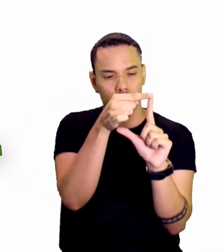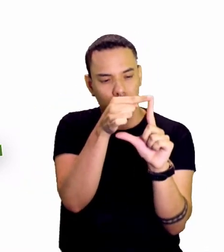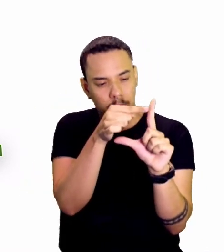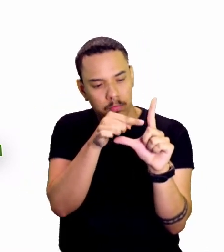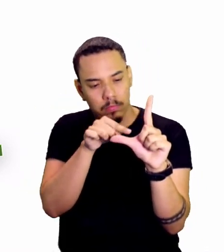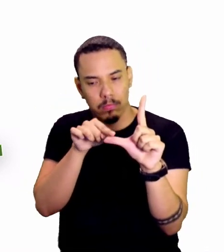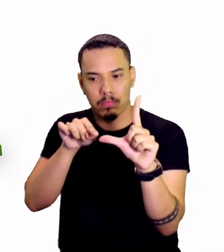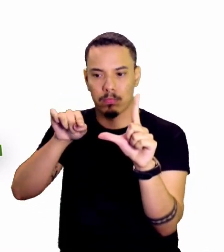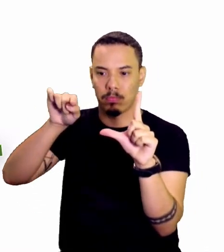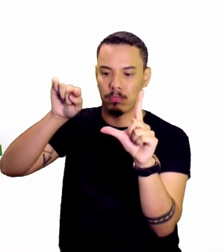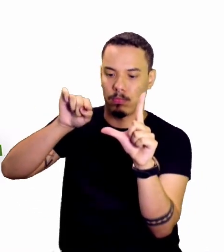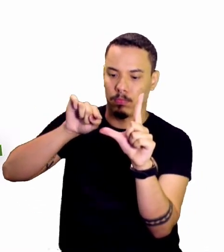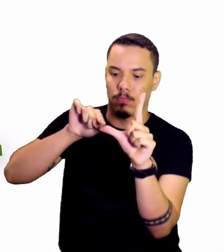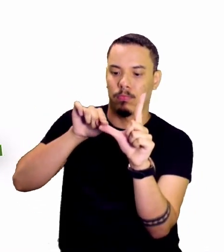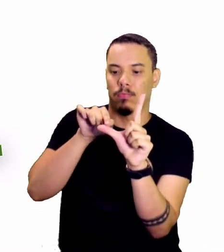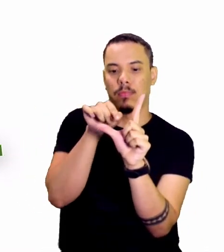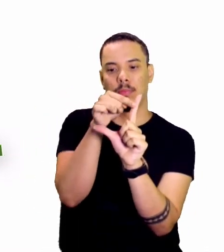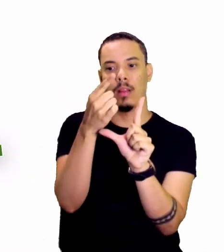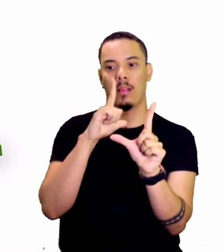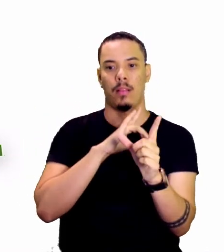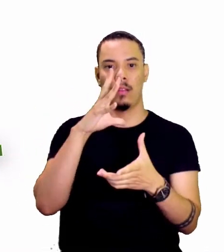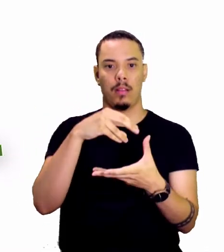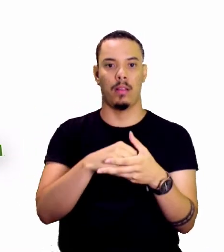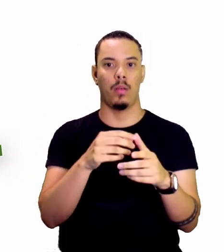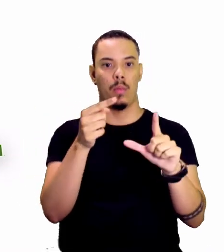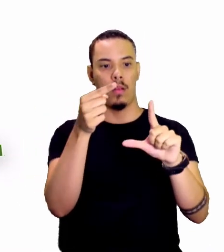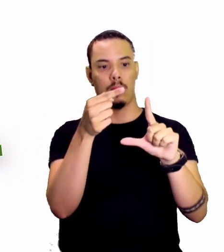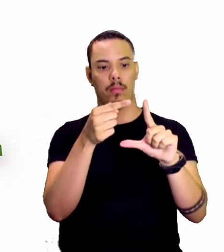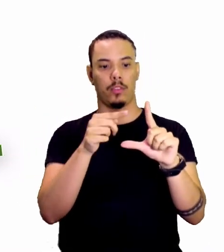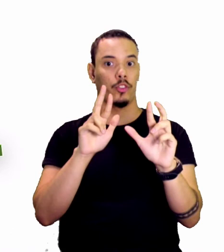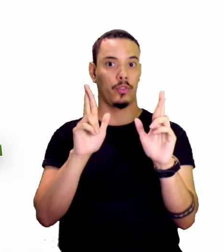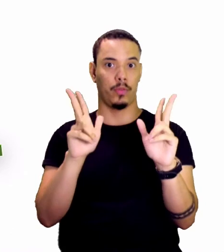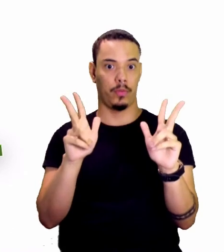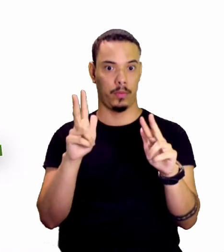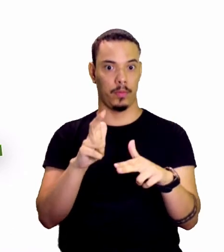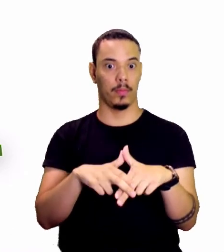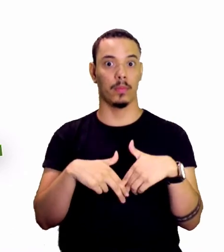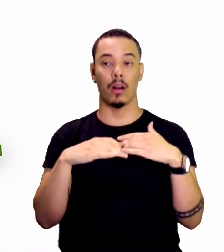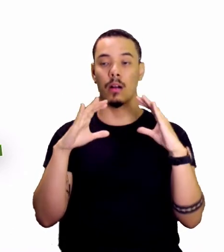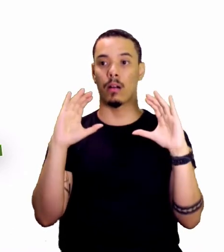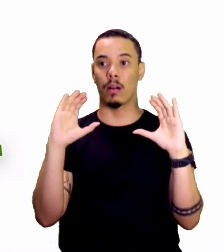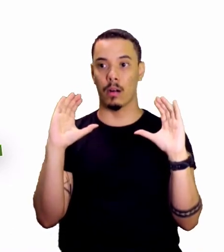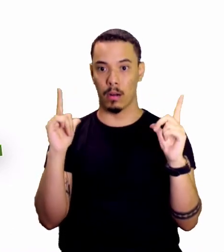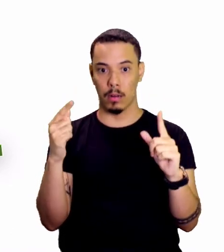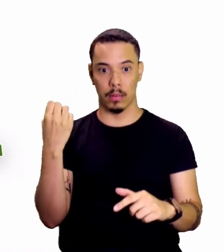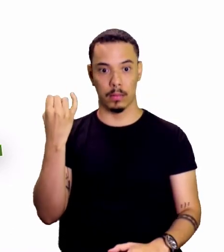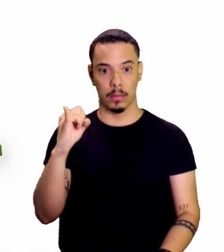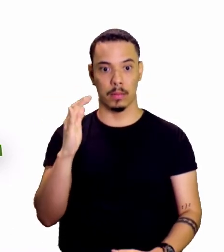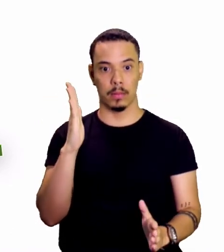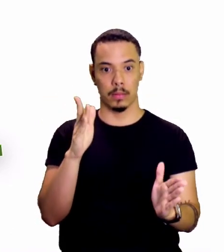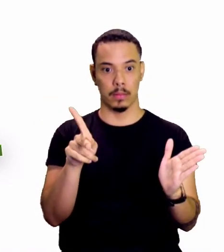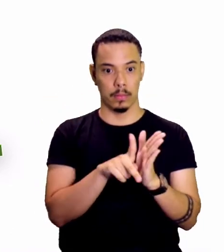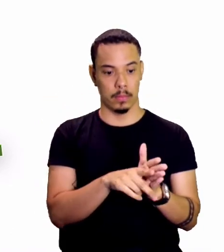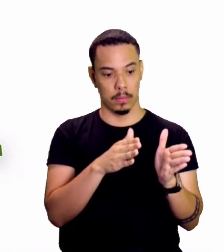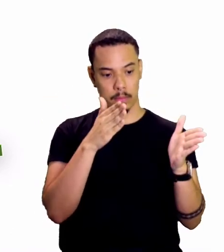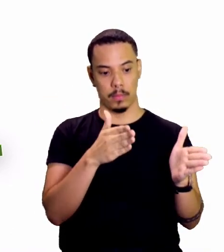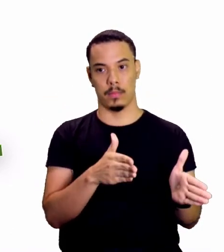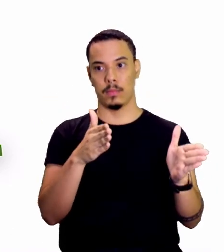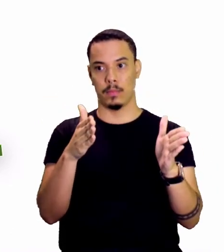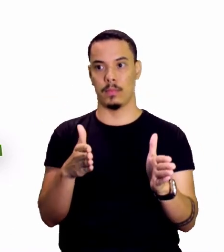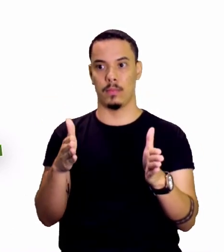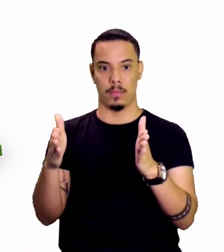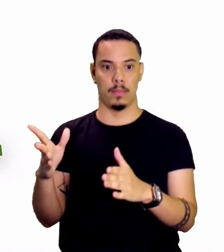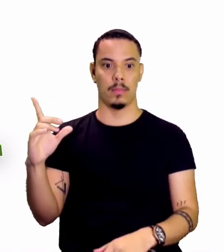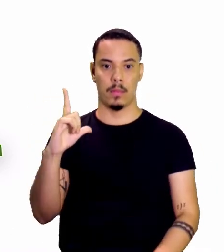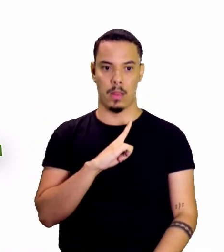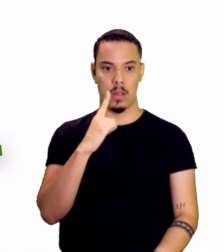considerado neste gráfico nós temos uma inclinação logo jovens se cada instante considerado nós